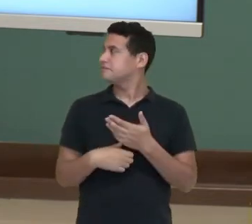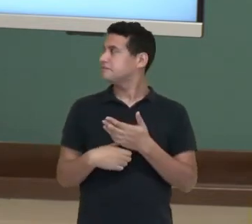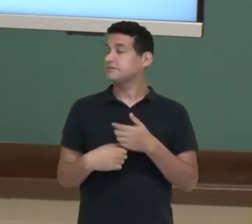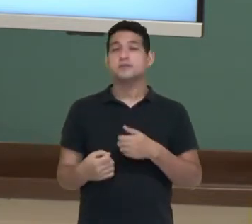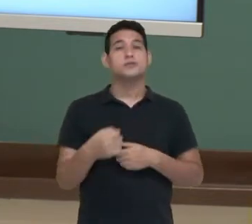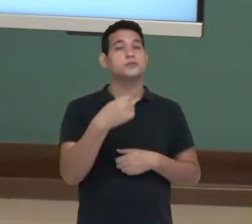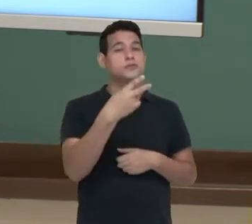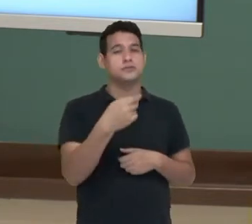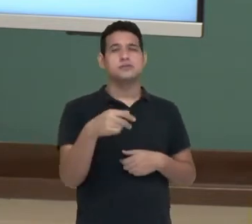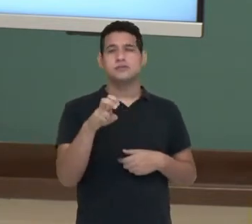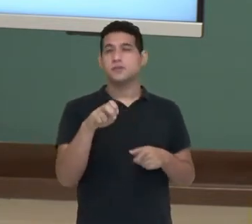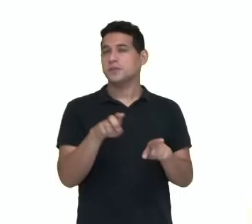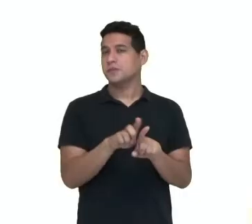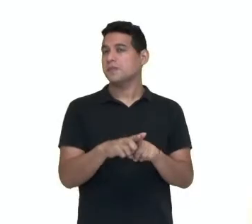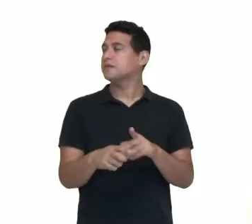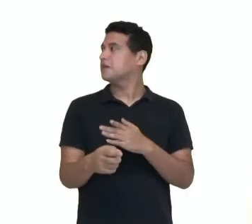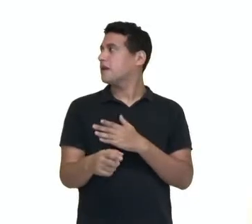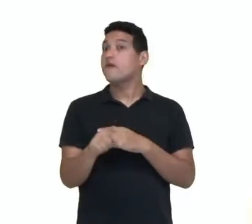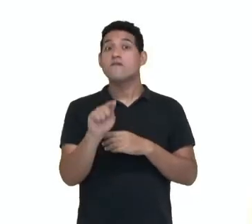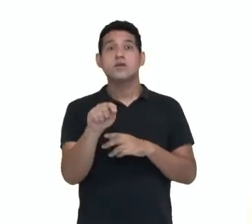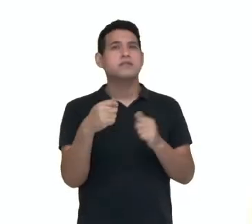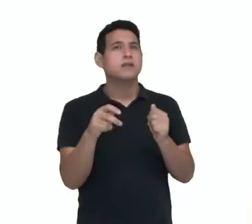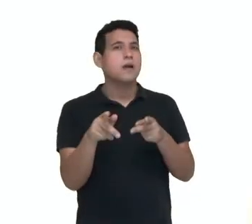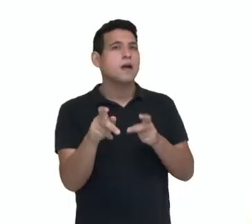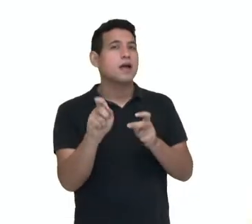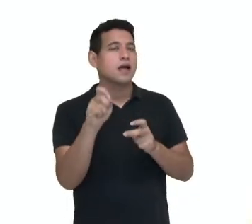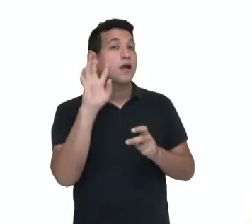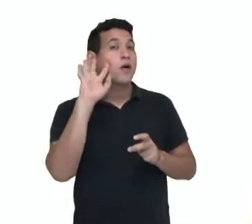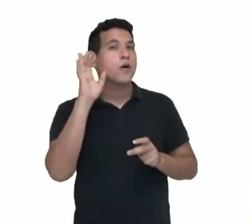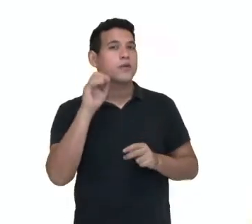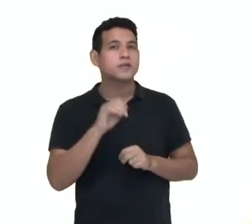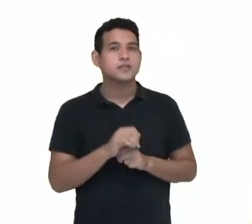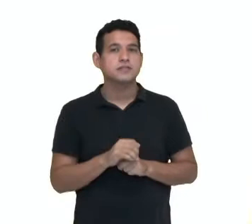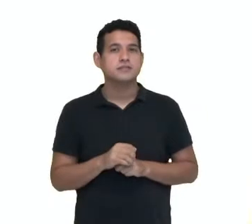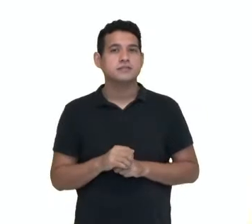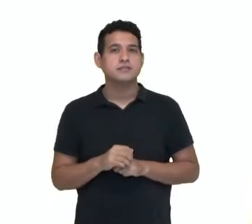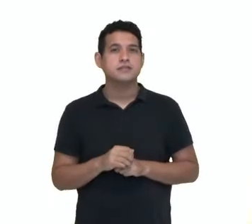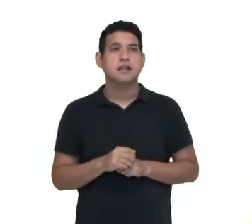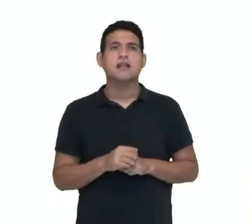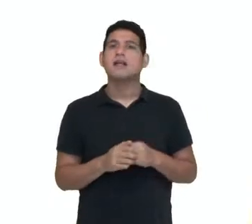2 e 5. Repare que o que aconteceu? Eles ficaram